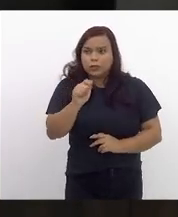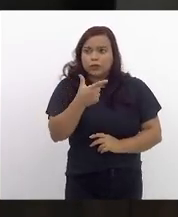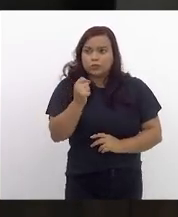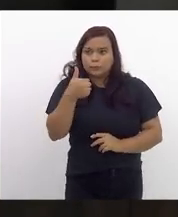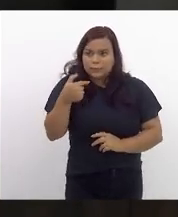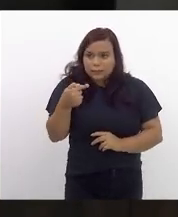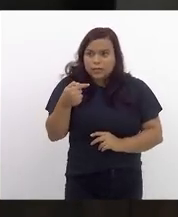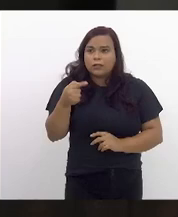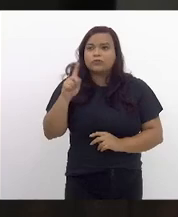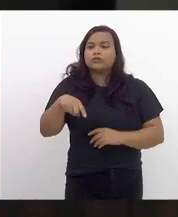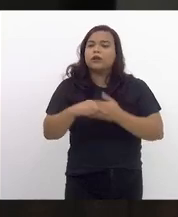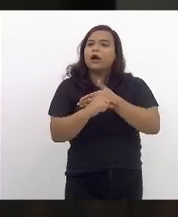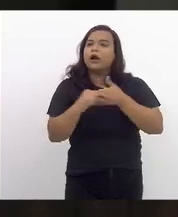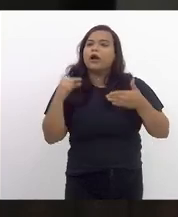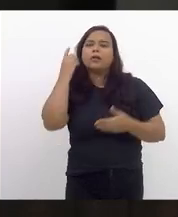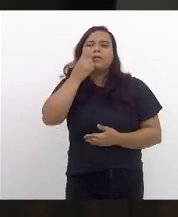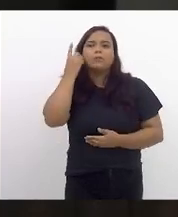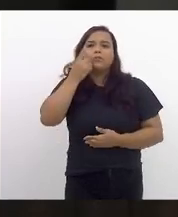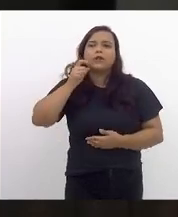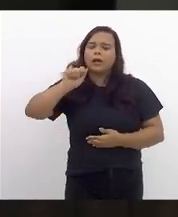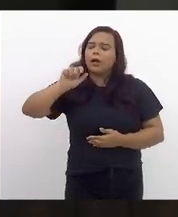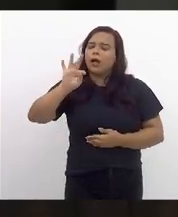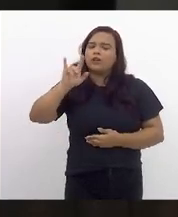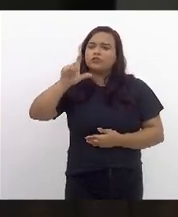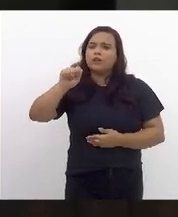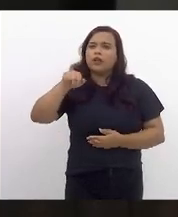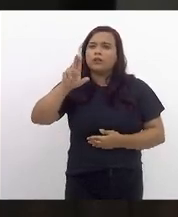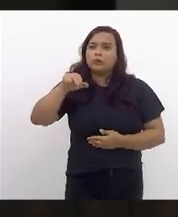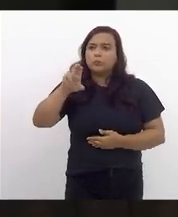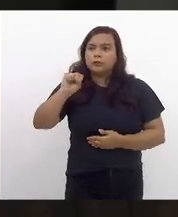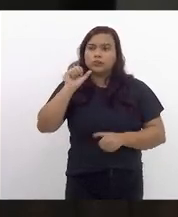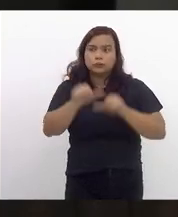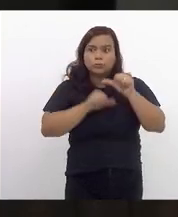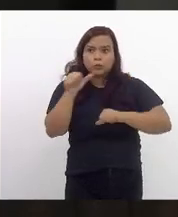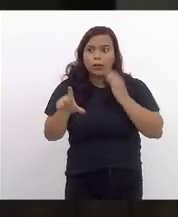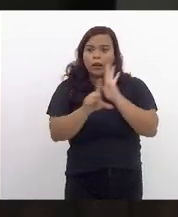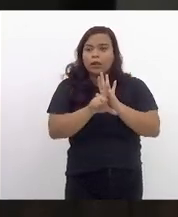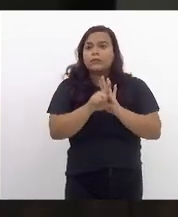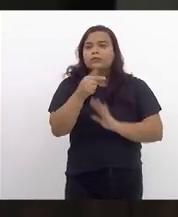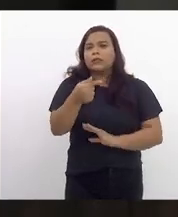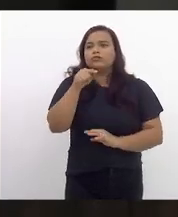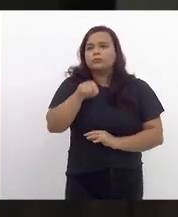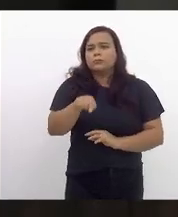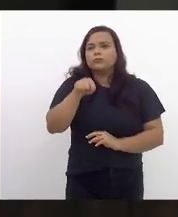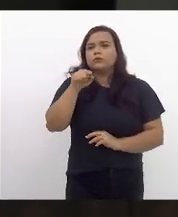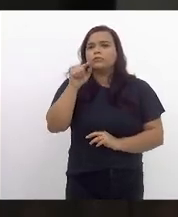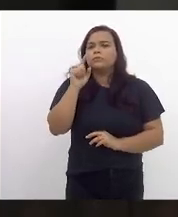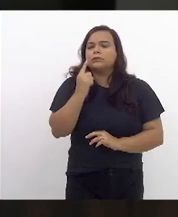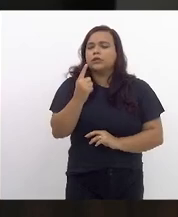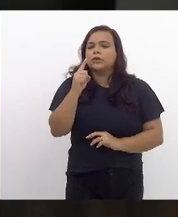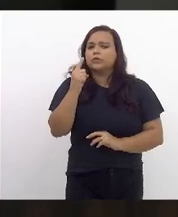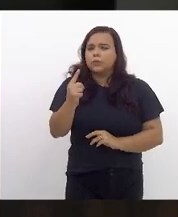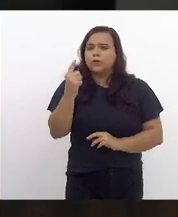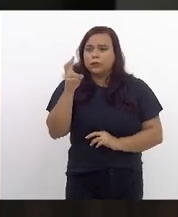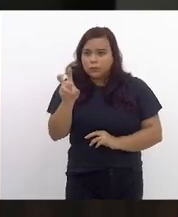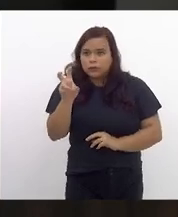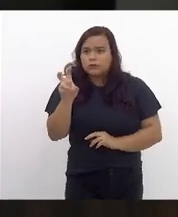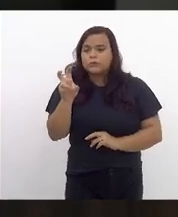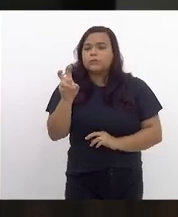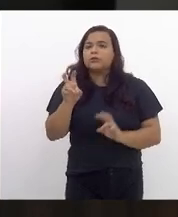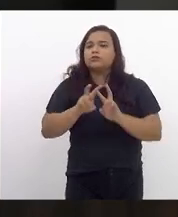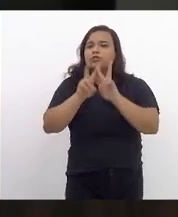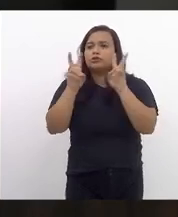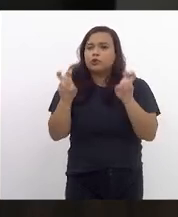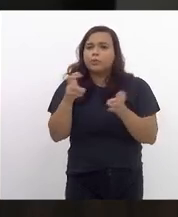17, de autoria do deputado Atila Nunes, que altera a Lei 7.115, de 24 de novembro de 2015, para dispor sobre o